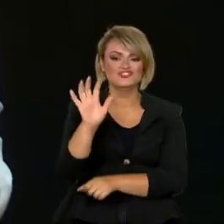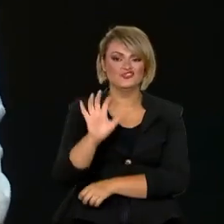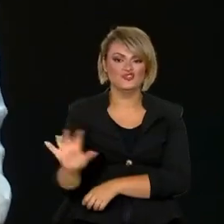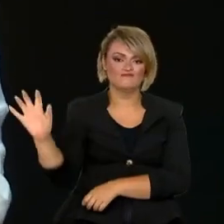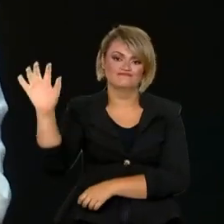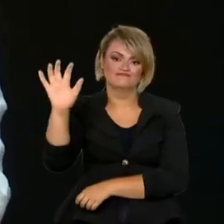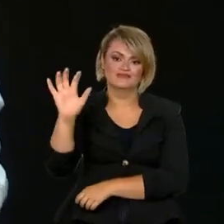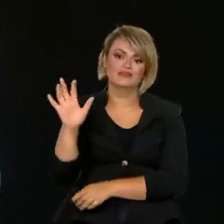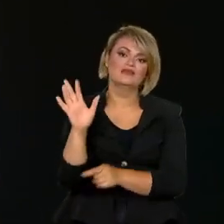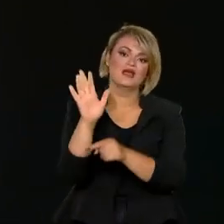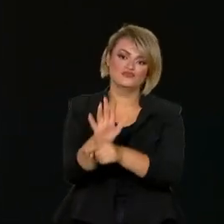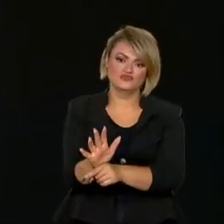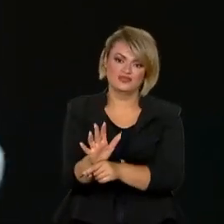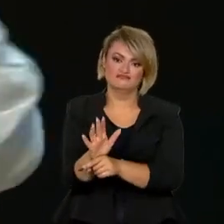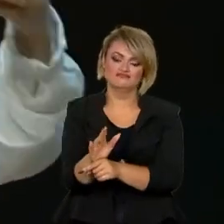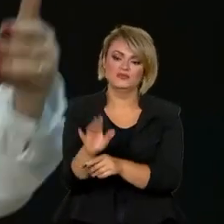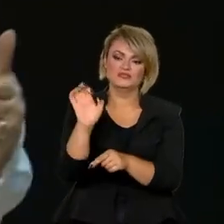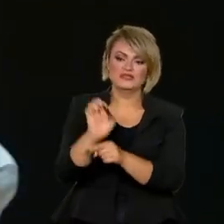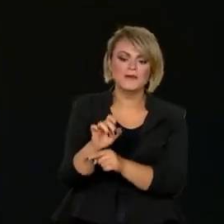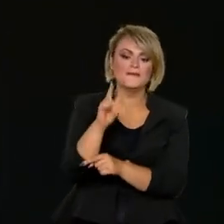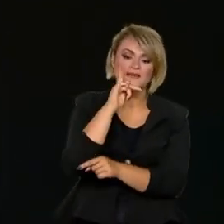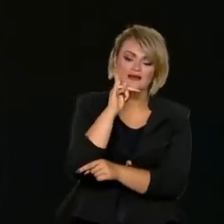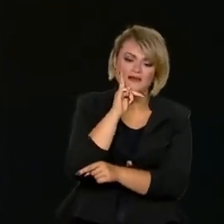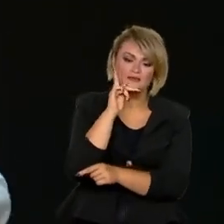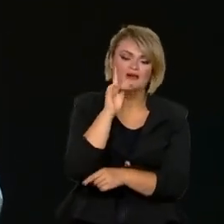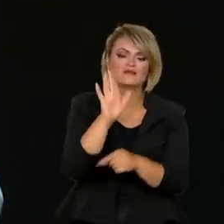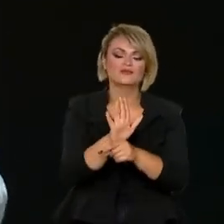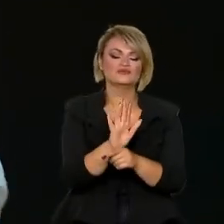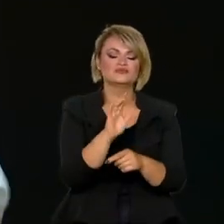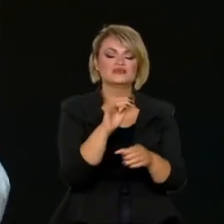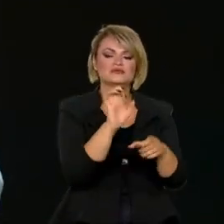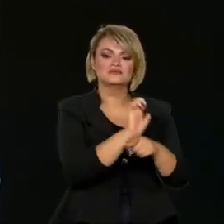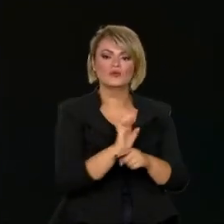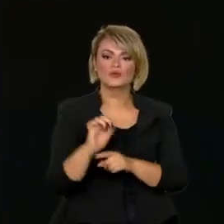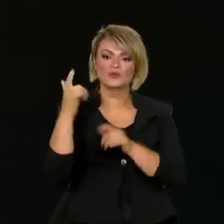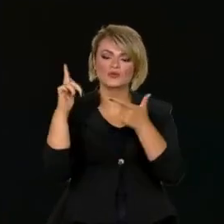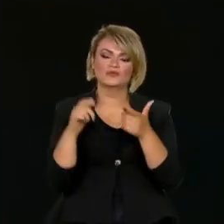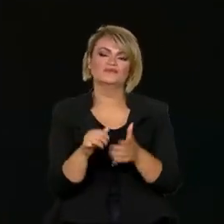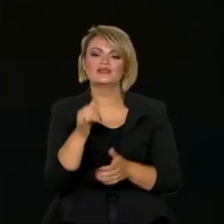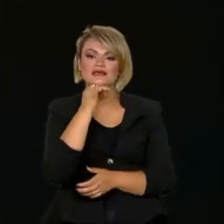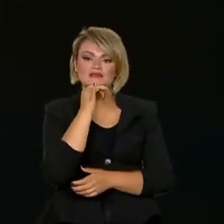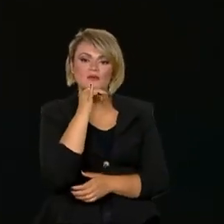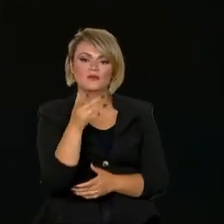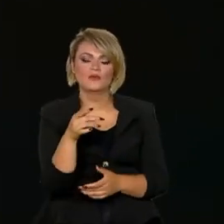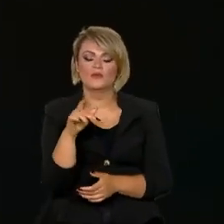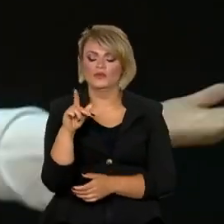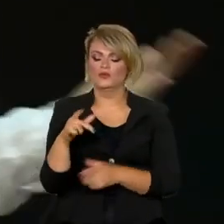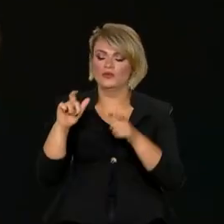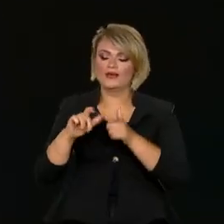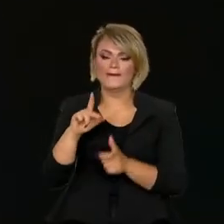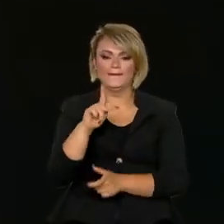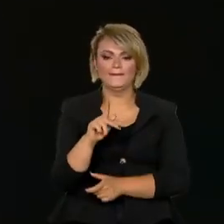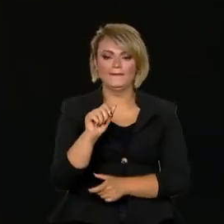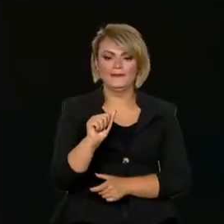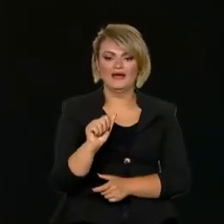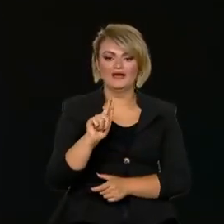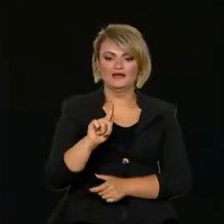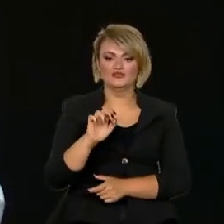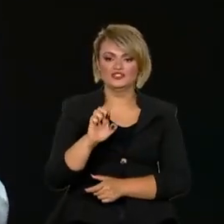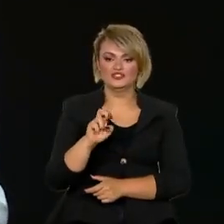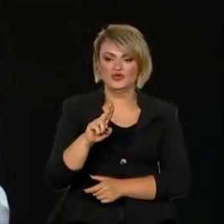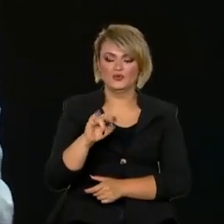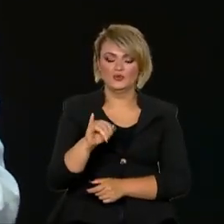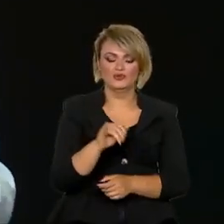que beneficiam a Paraíba e outros estados próximos. Aí, por exemplo, a doutora do Pajeú, que pega Pernambuco e